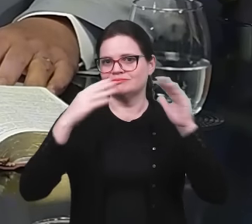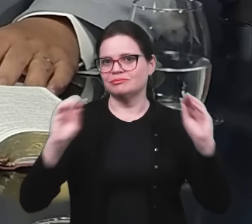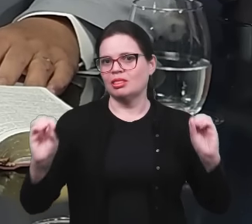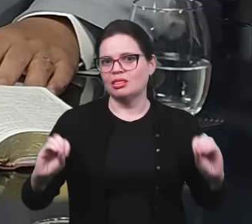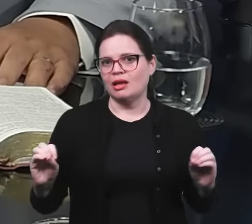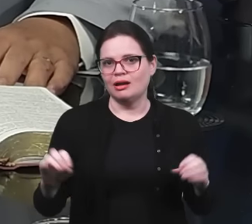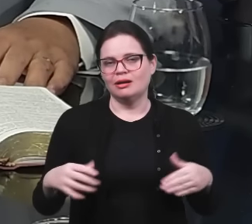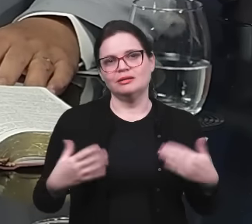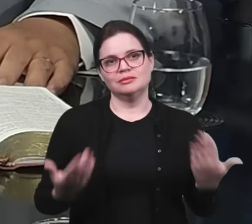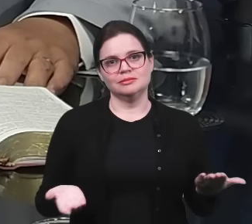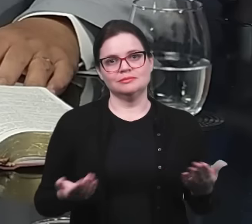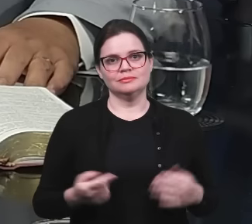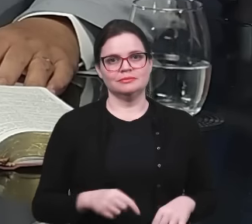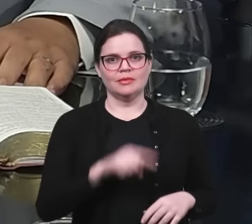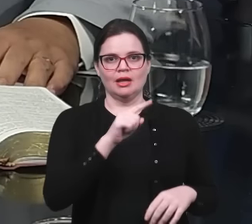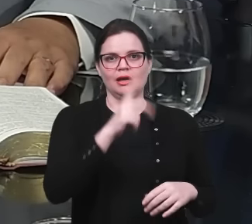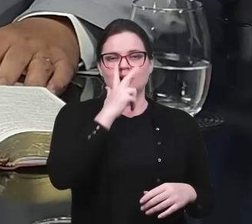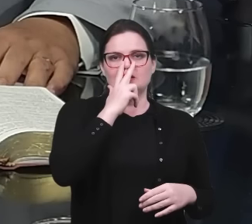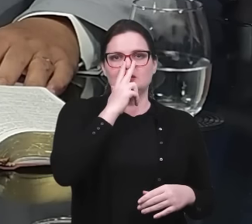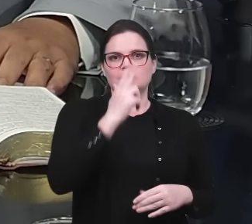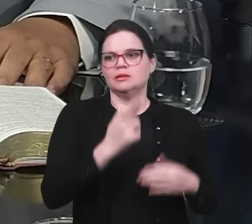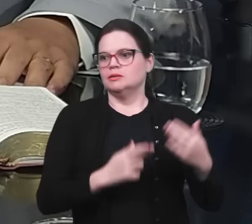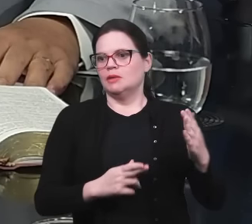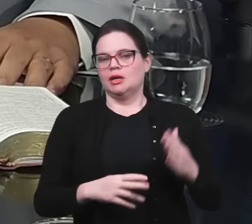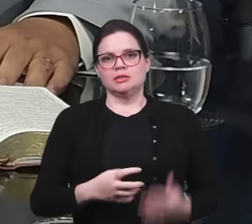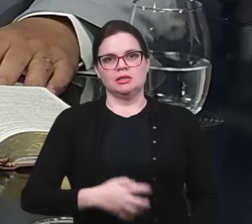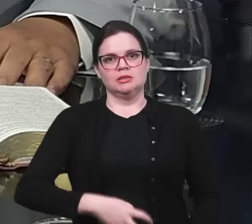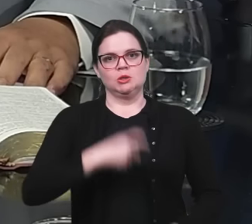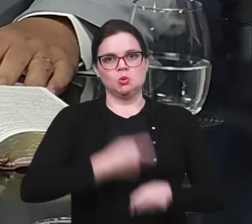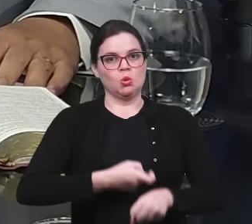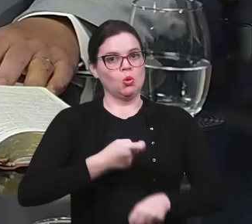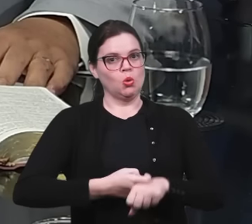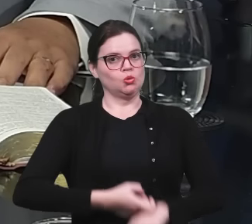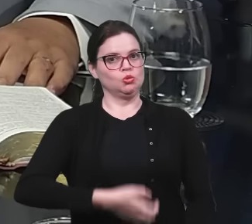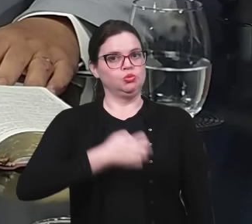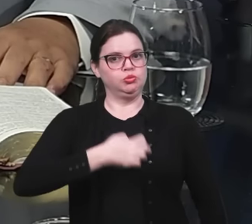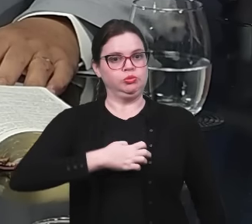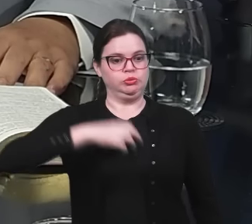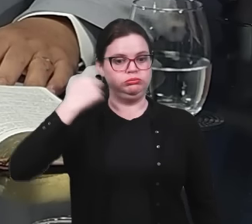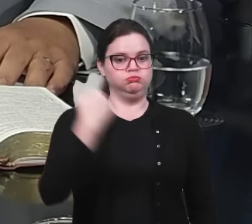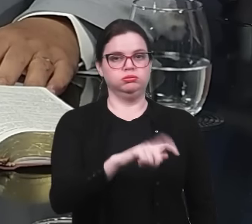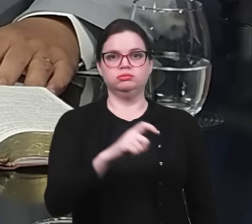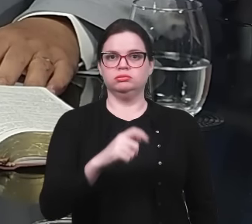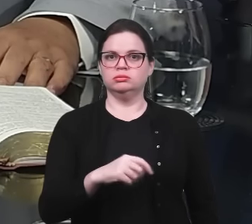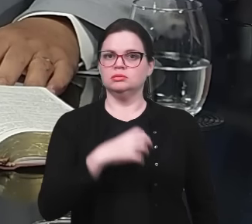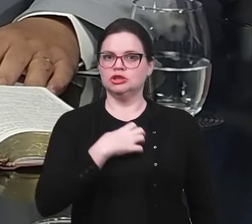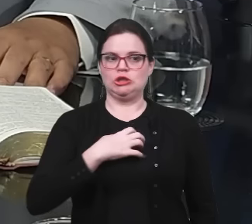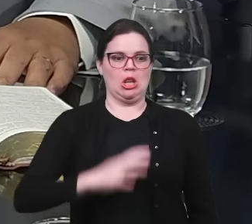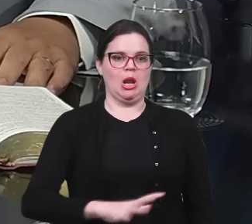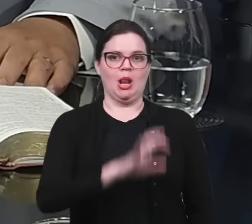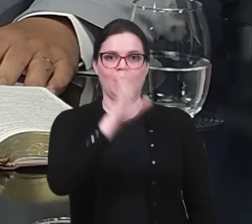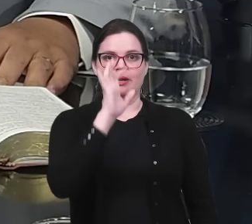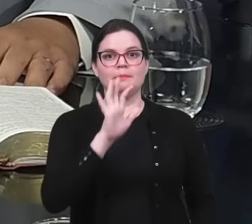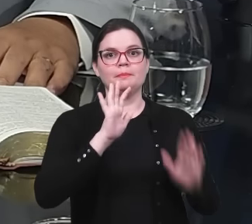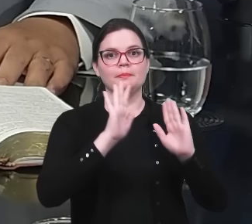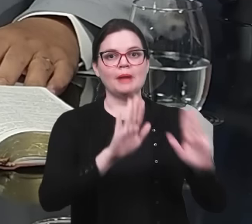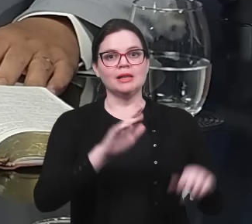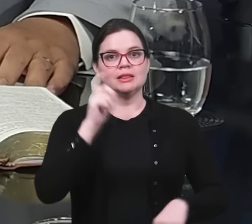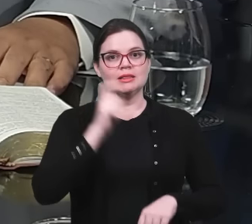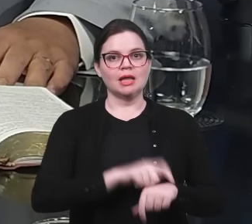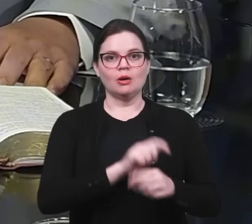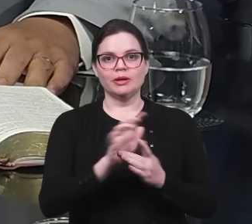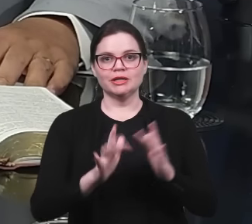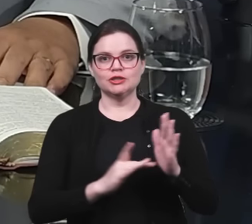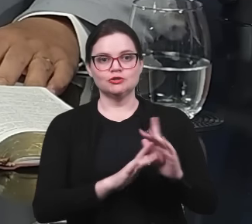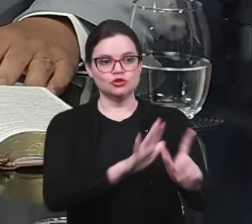ele era inconstante, era rude, e que no encontro que ele teve com Jesus, tudo